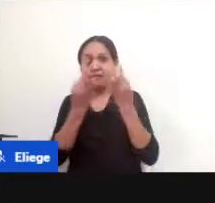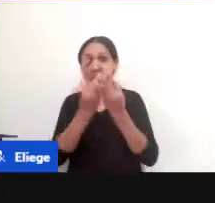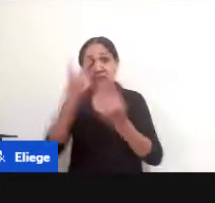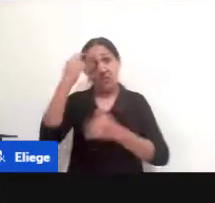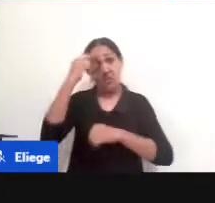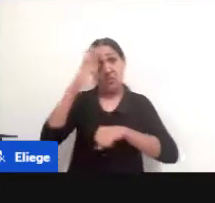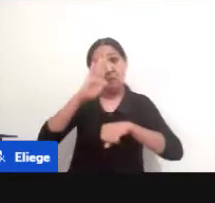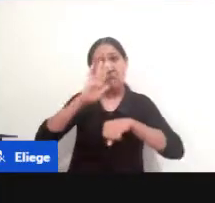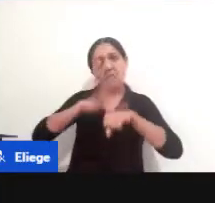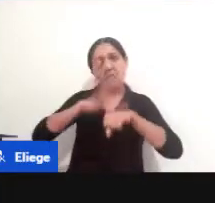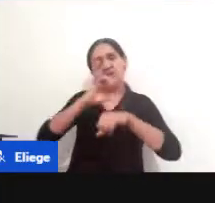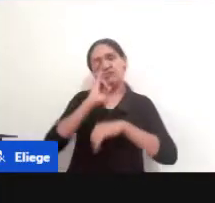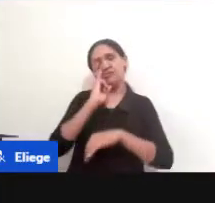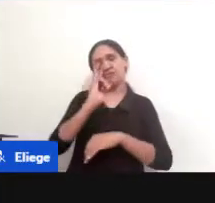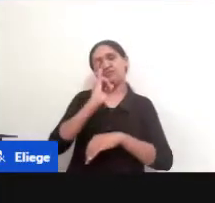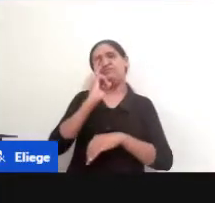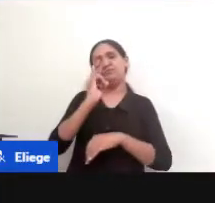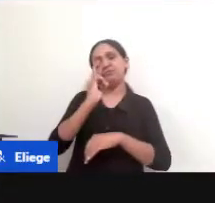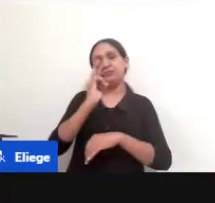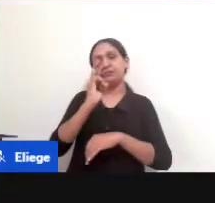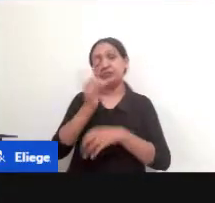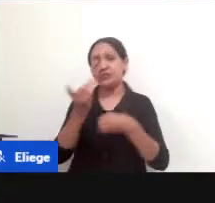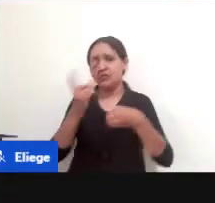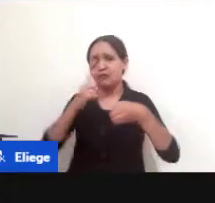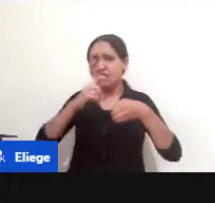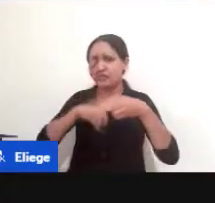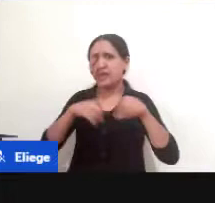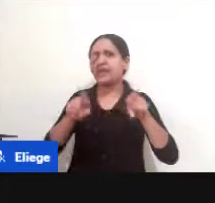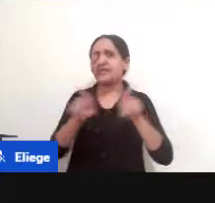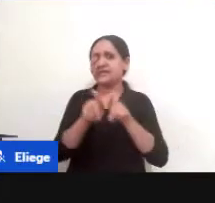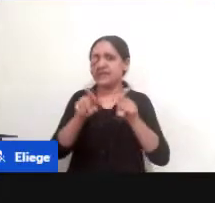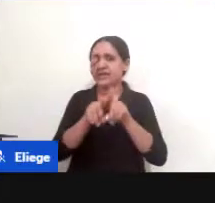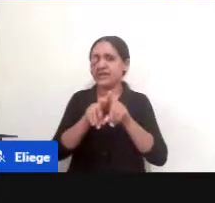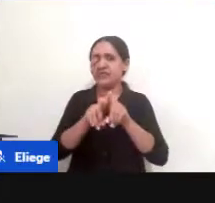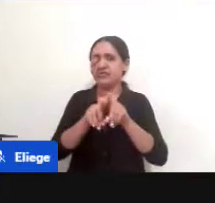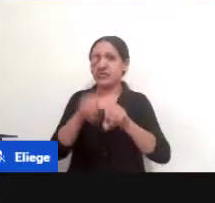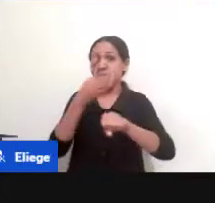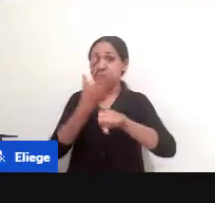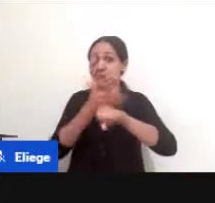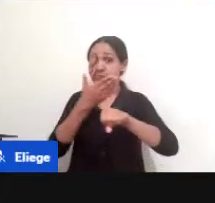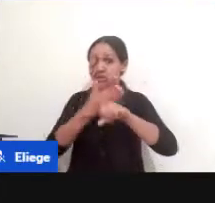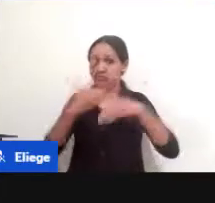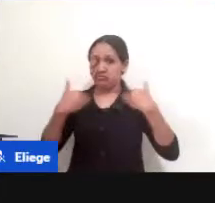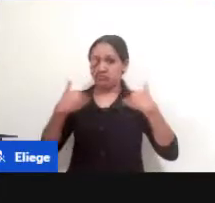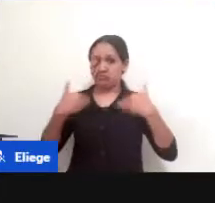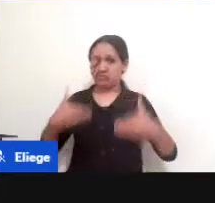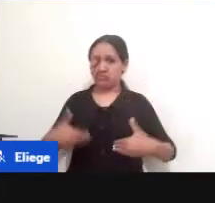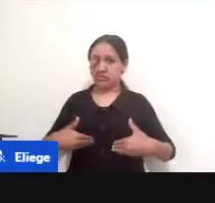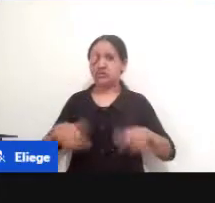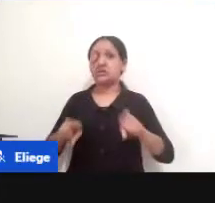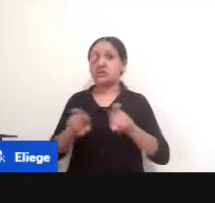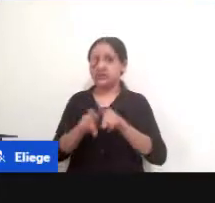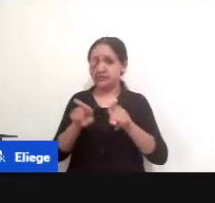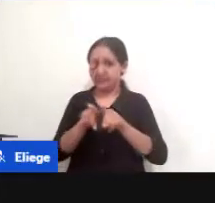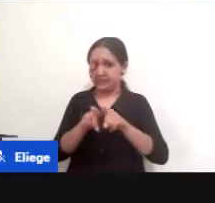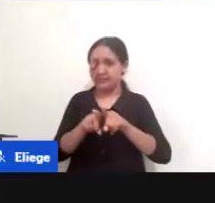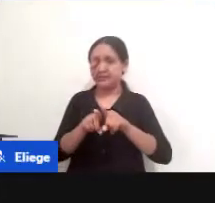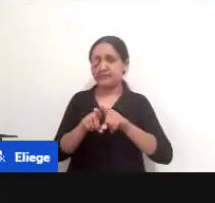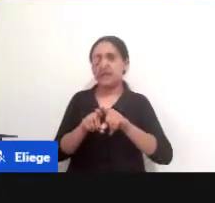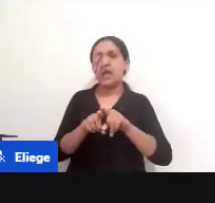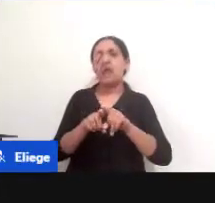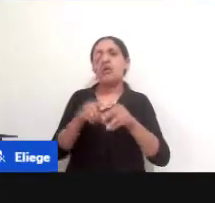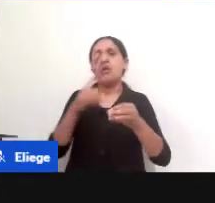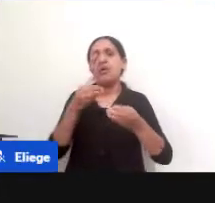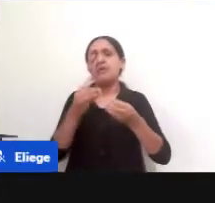esses conhecimentos das atividades motoras também. Ah, essa maneira de iniciar a aula fazendo